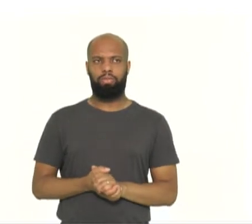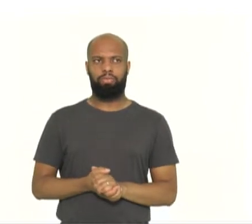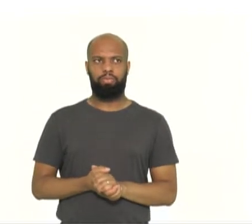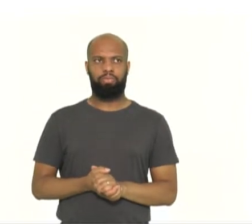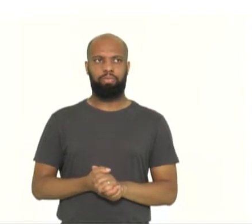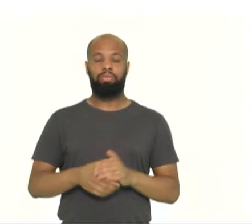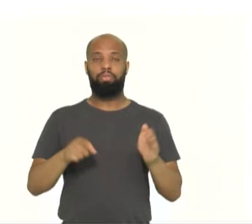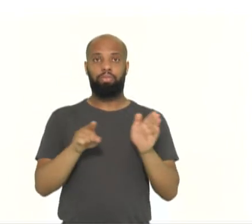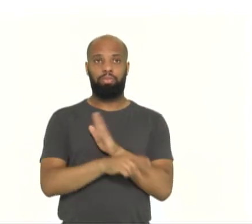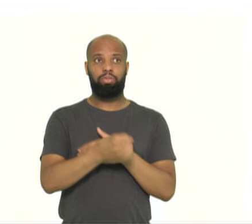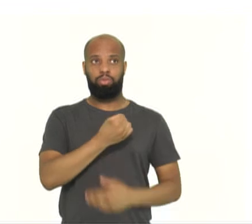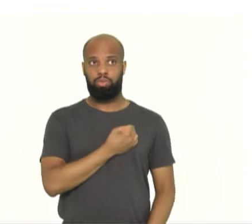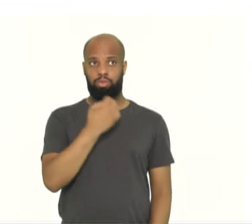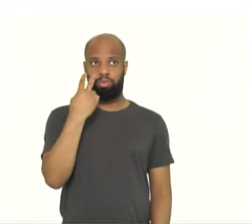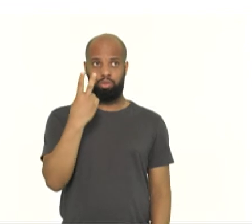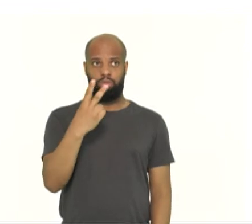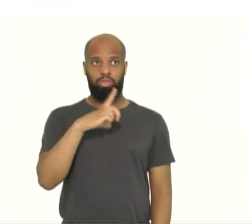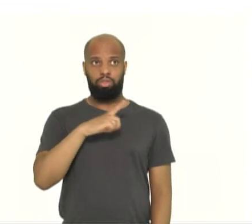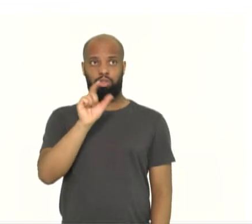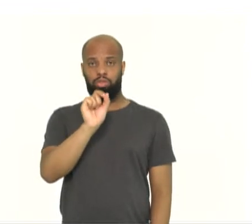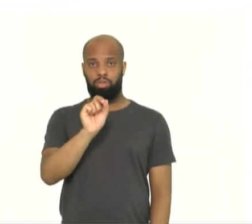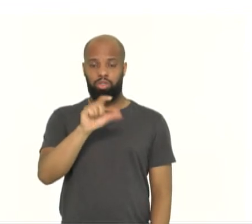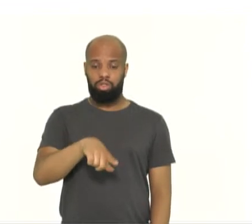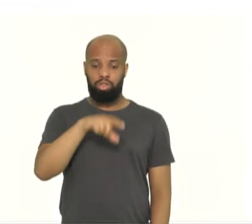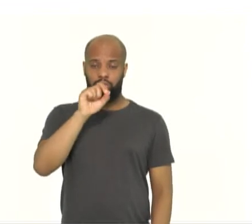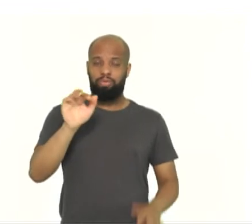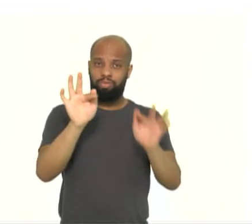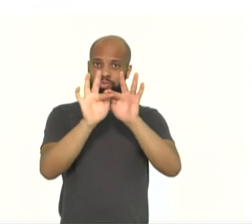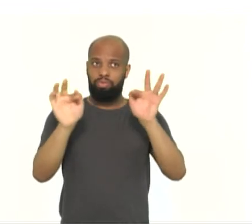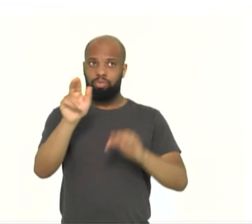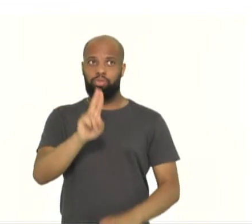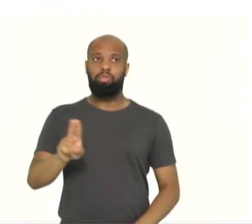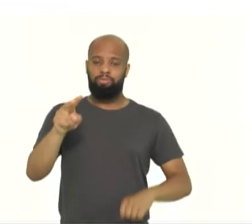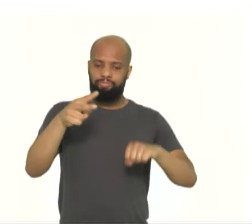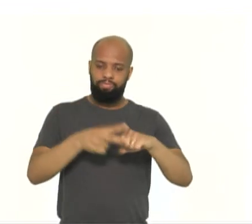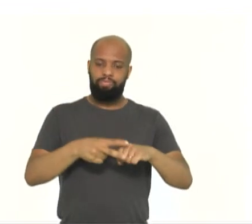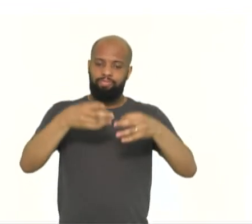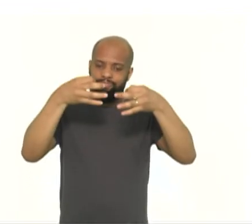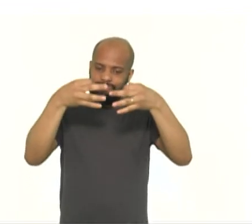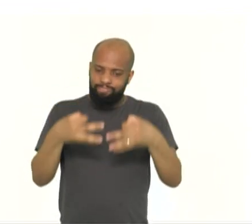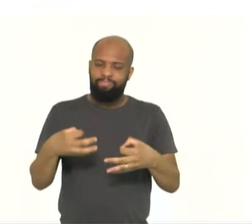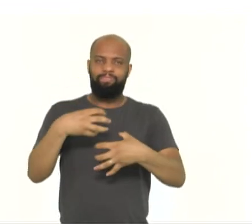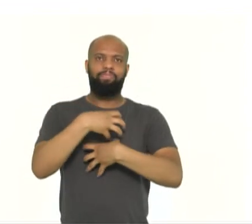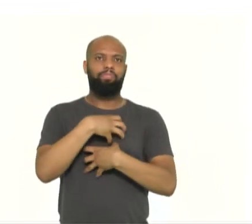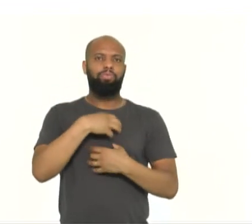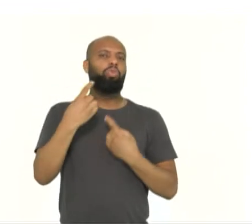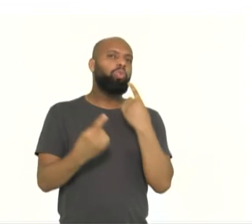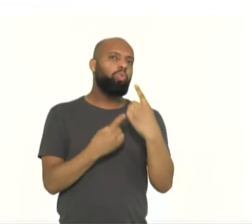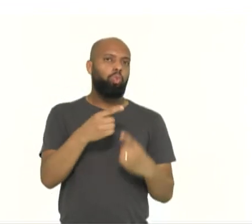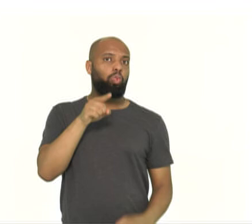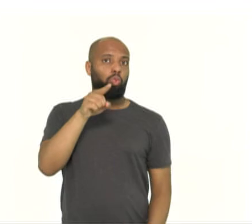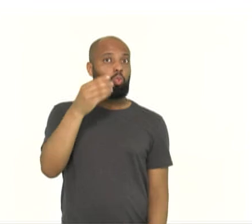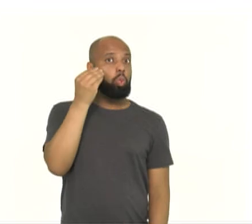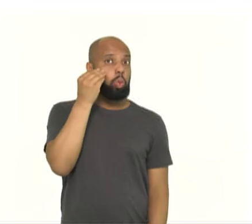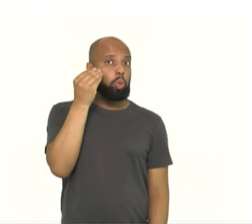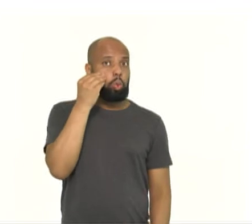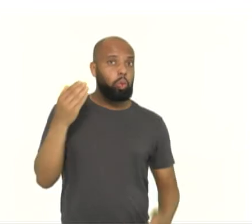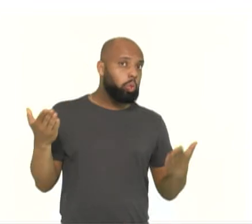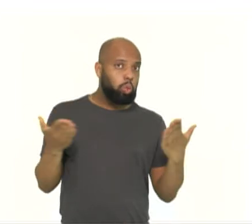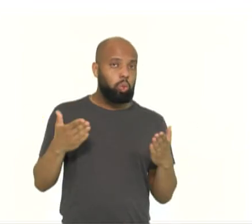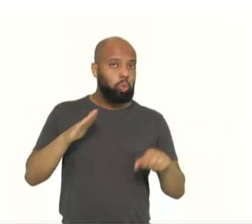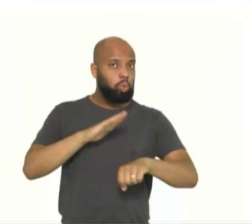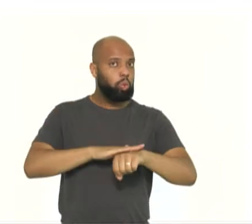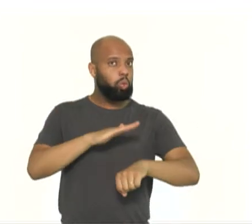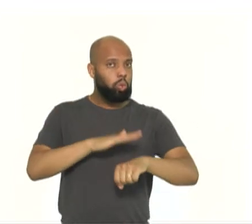que o verbo doler está empleado correctamente. Me duele el estómago ou me duelen el